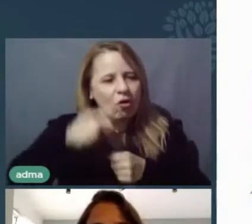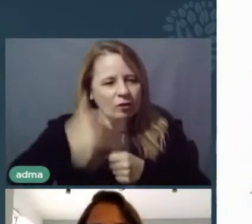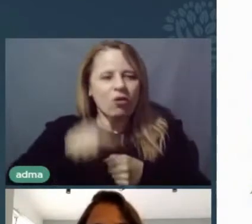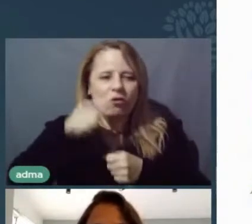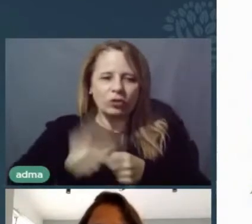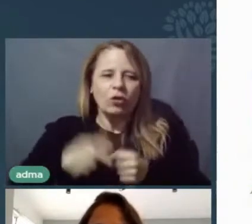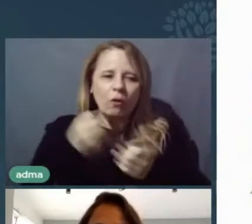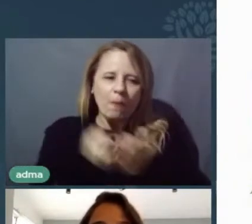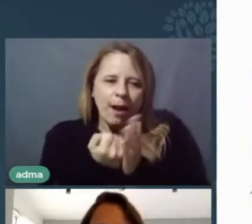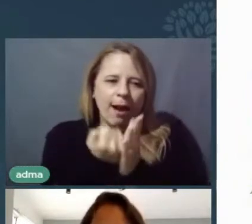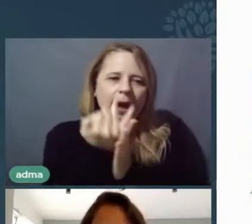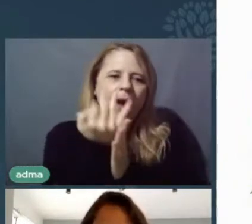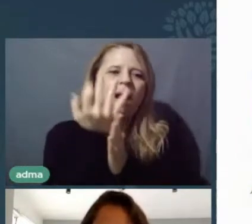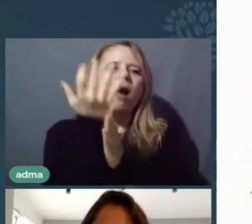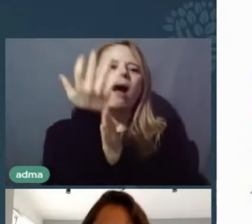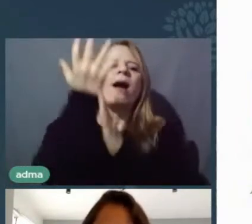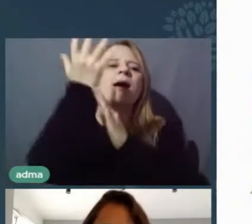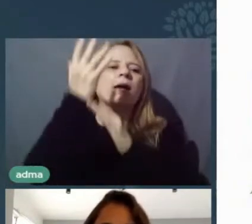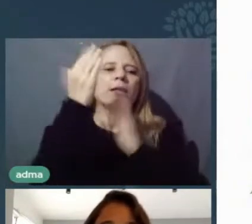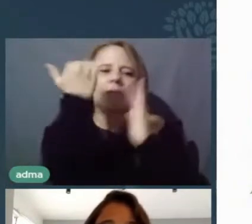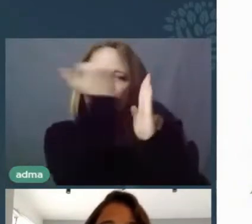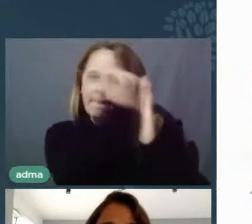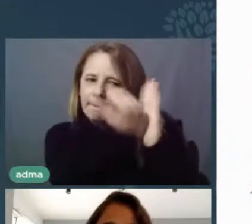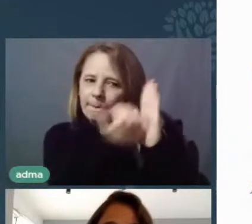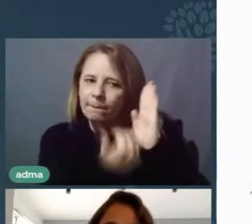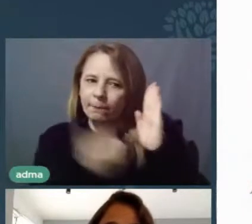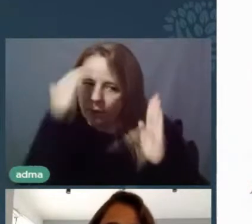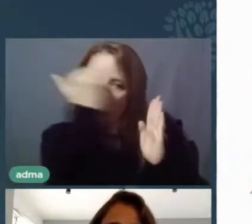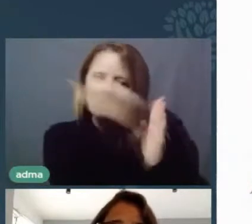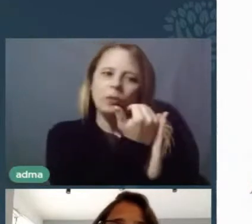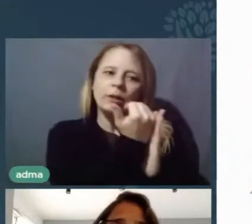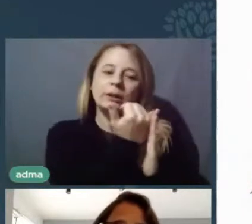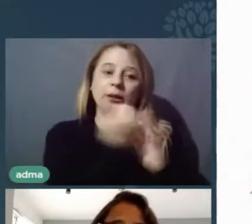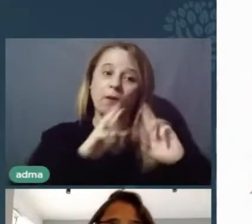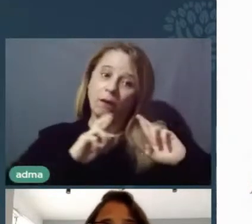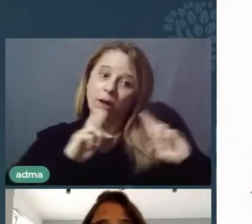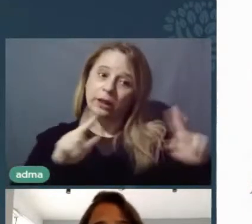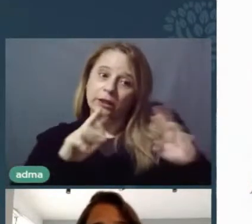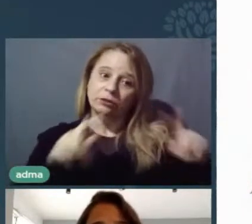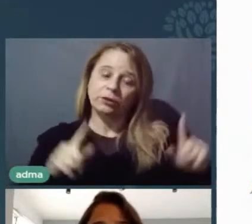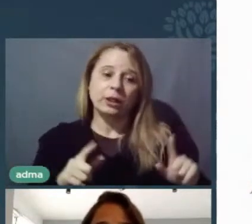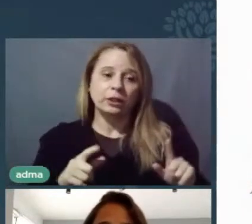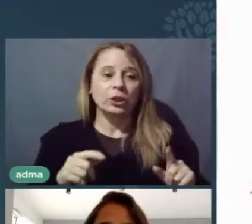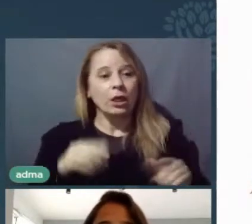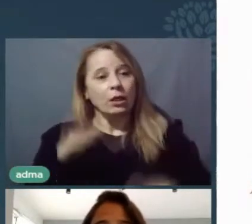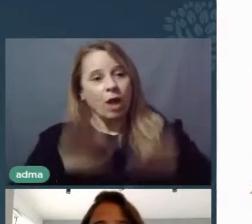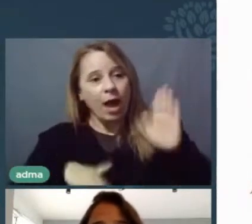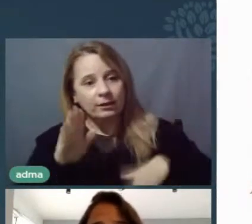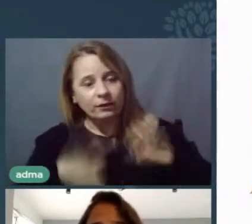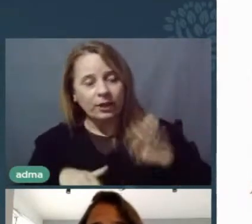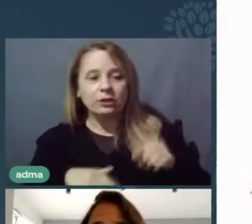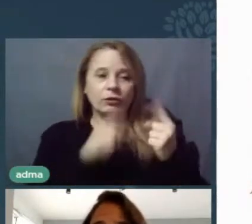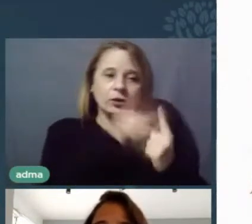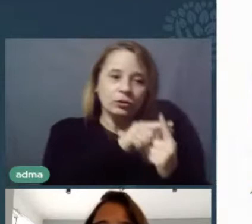de maneira protocolar. Então, essas são as duas diferenças, e eu, por vezes, vou falar de atividade física,